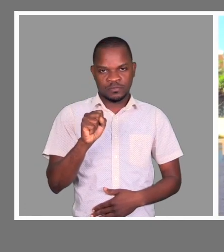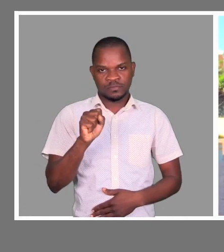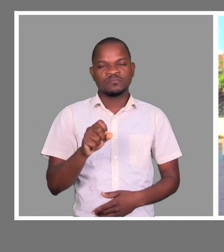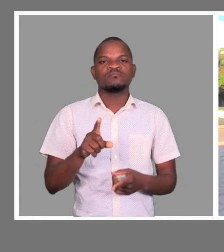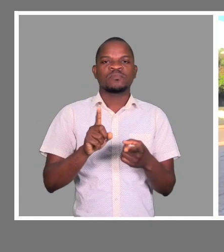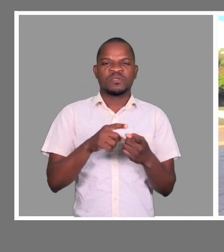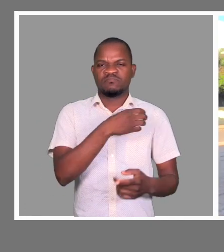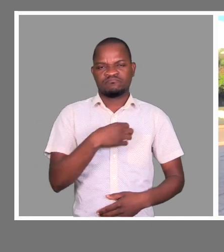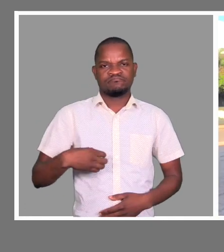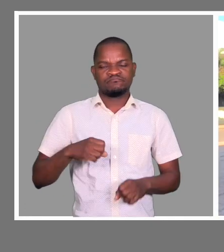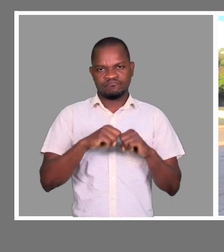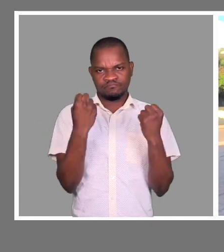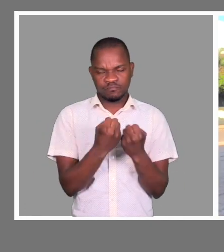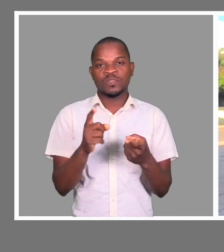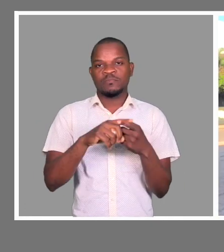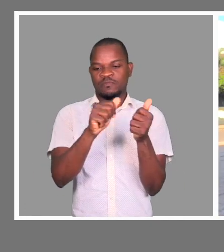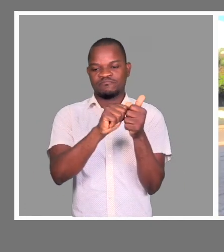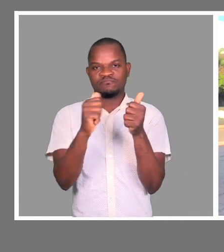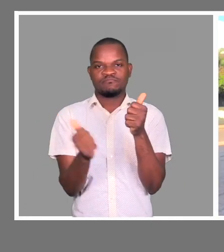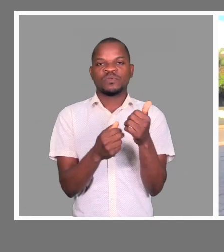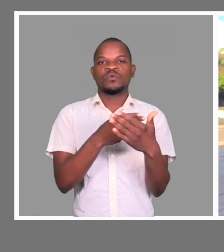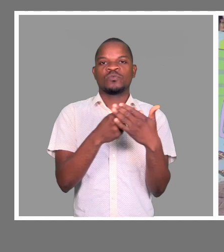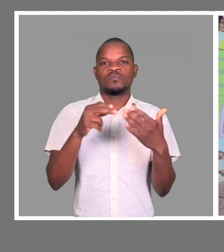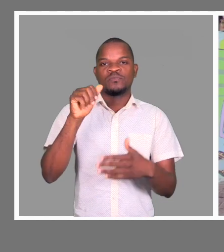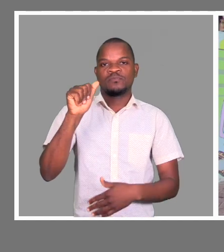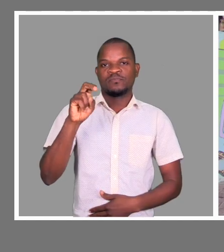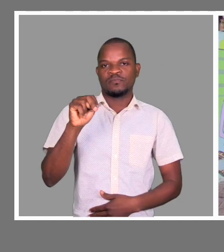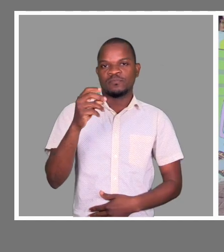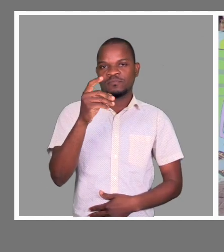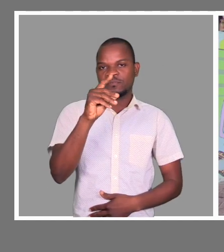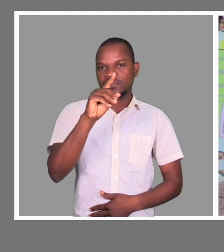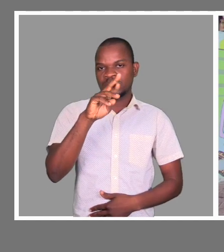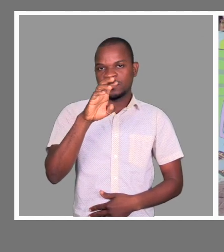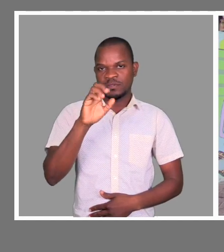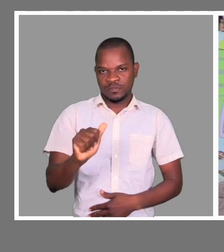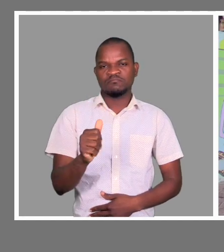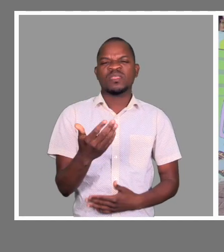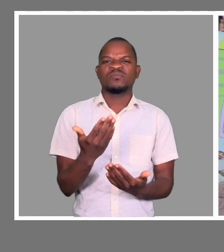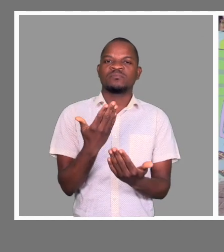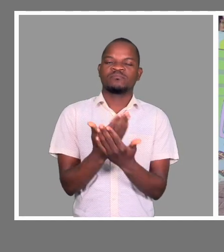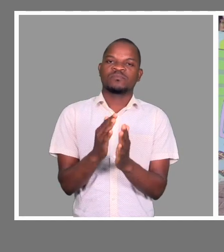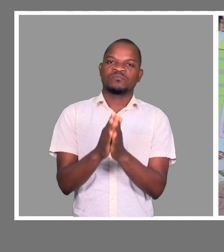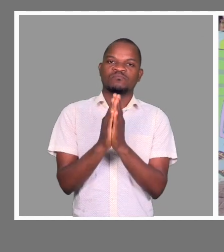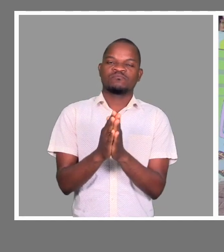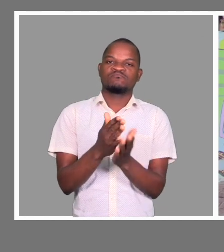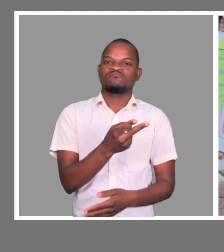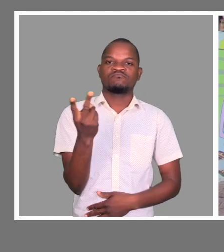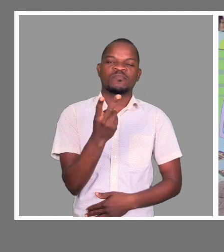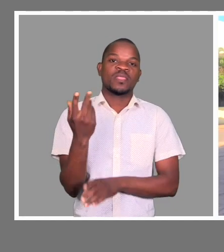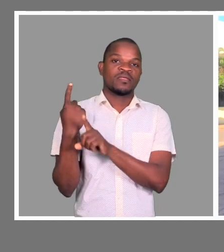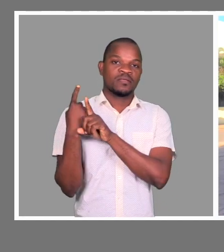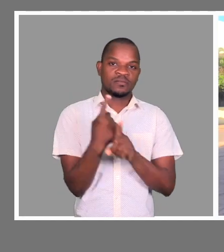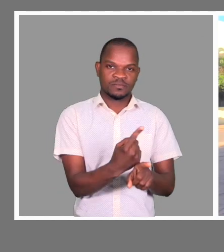Andréa Silva. Agradecer pela vossa presença. Luísa, quais são os motivos da criação